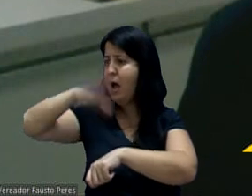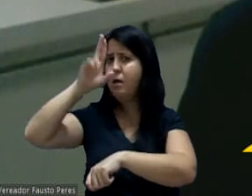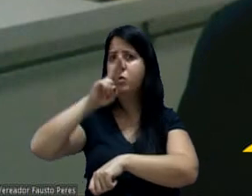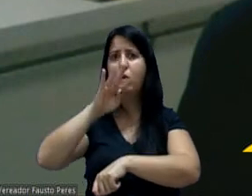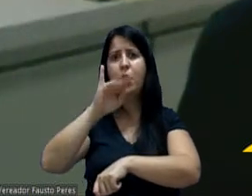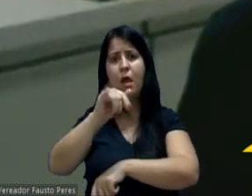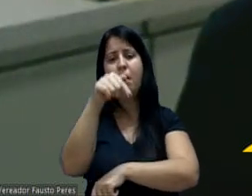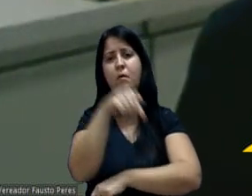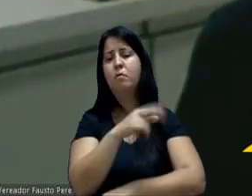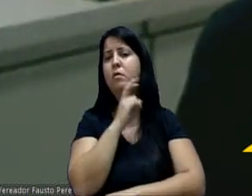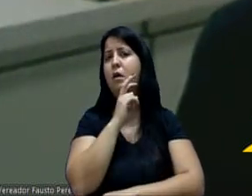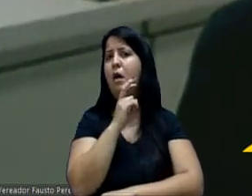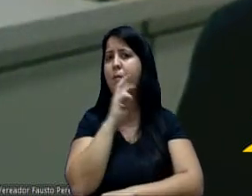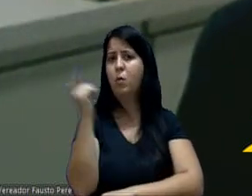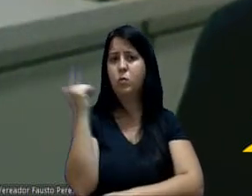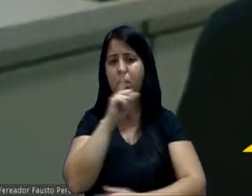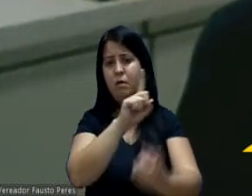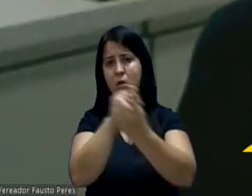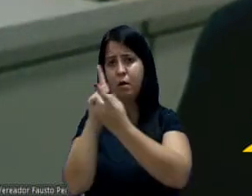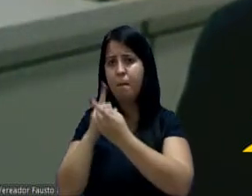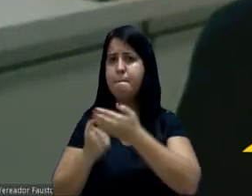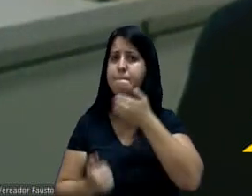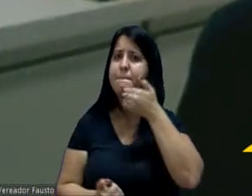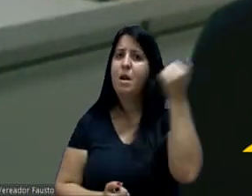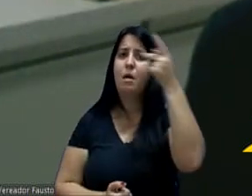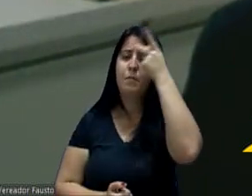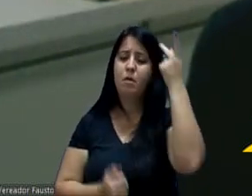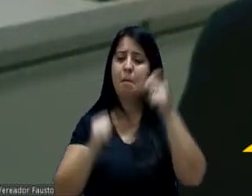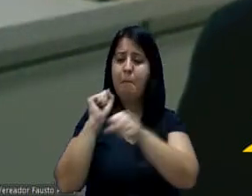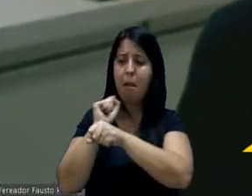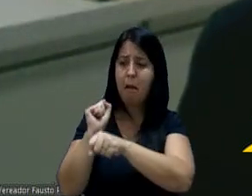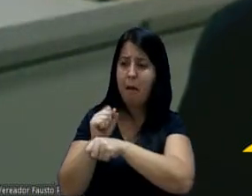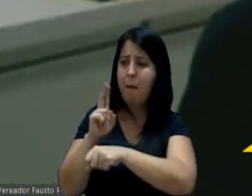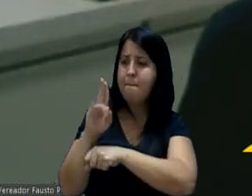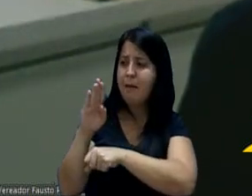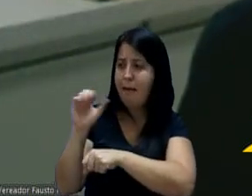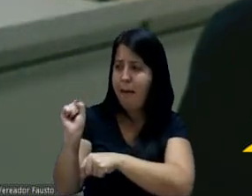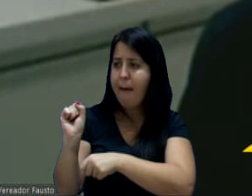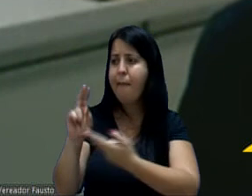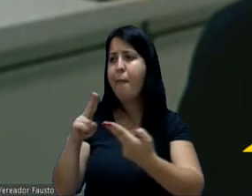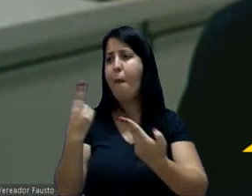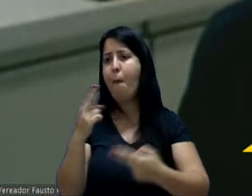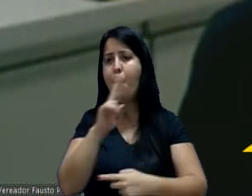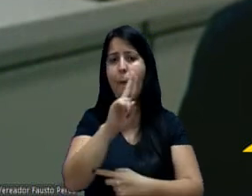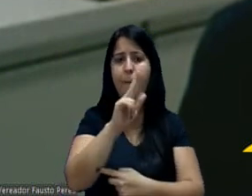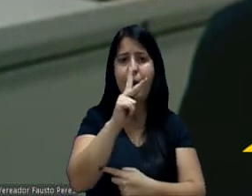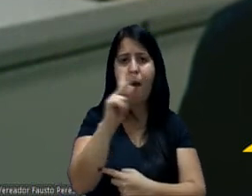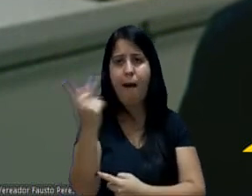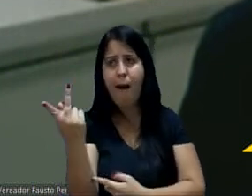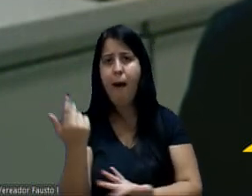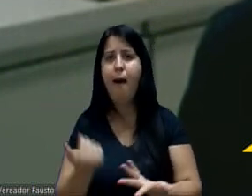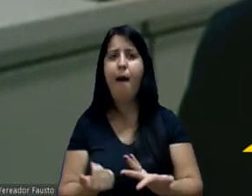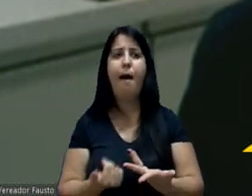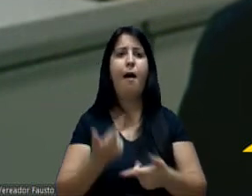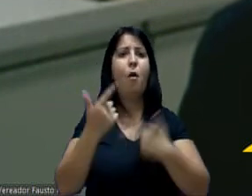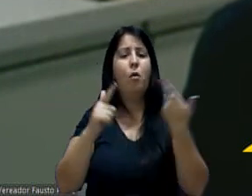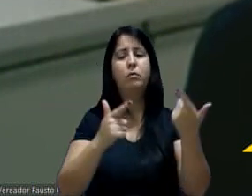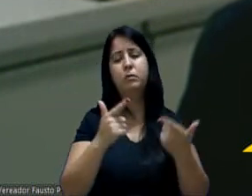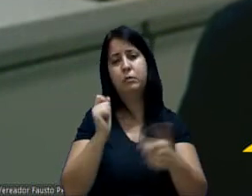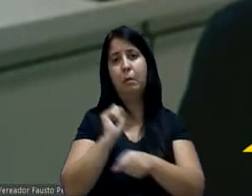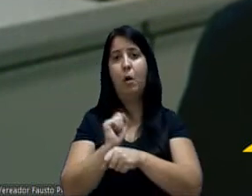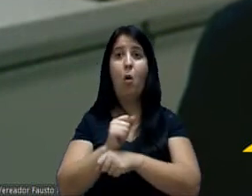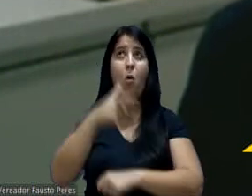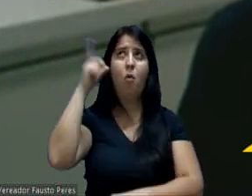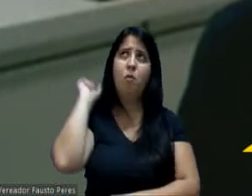poder atender melhor as pessoas que estão aguardando aí nas UBSs ou no PA da Zona Norte, lá no PA do L mesmo. Ontem estava